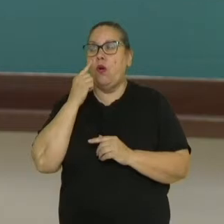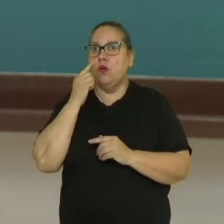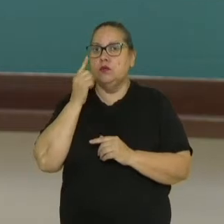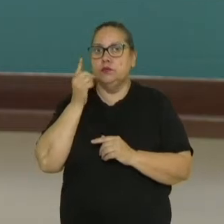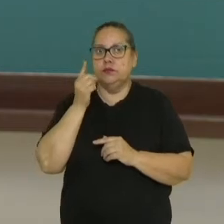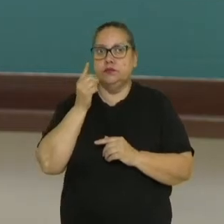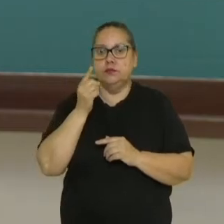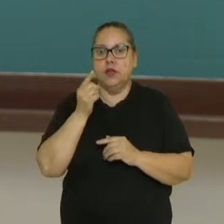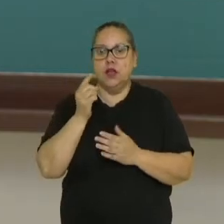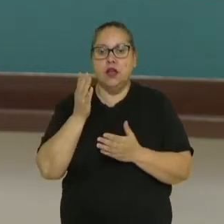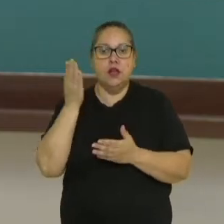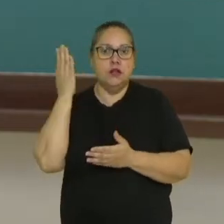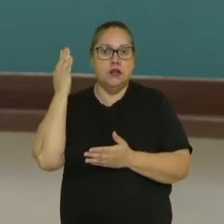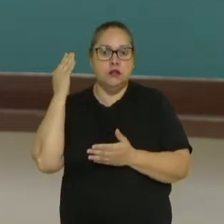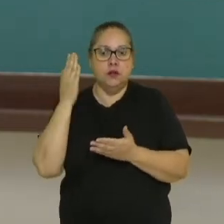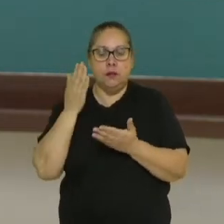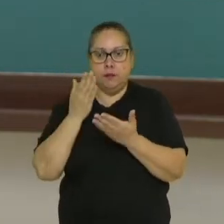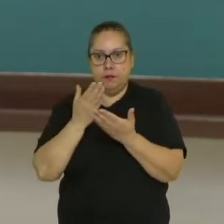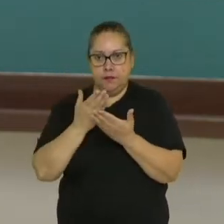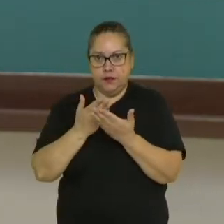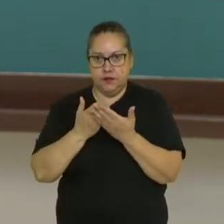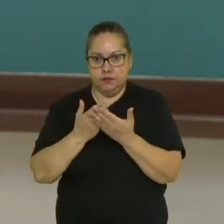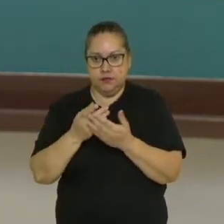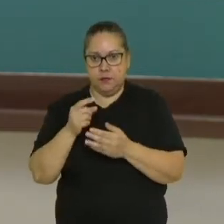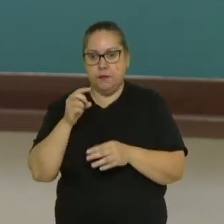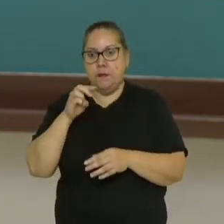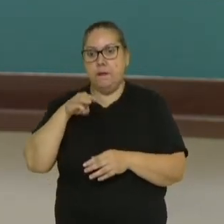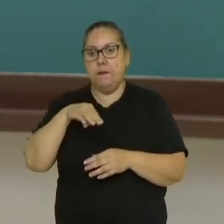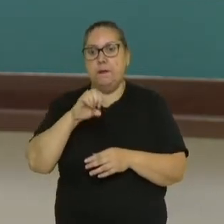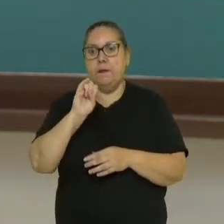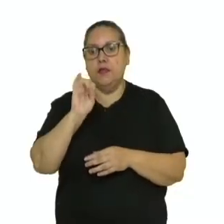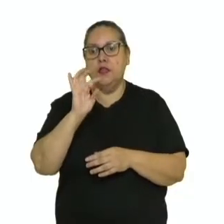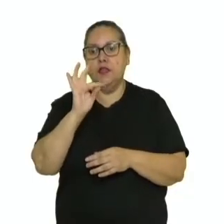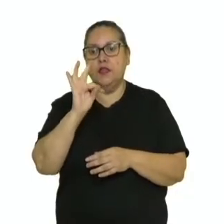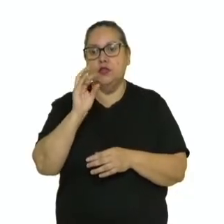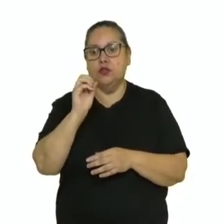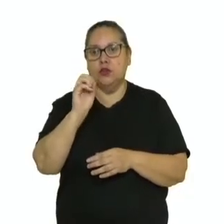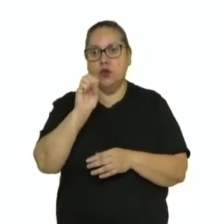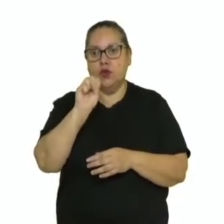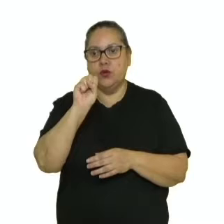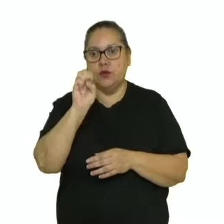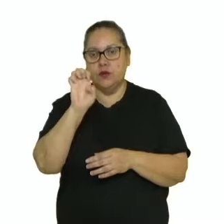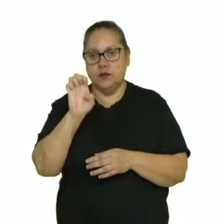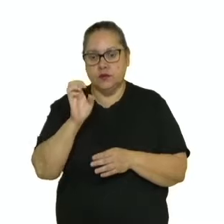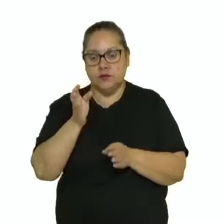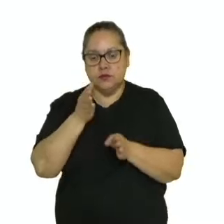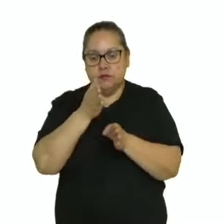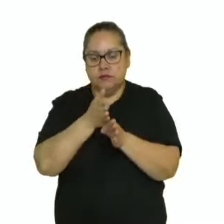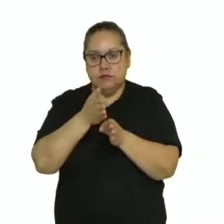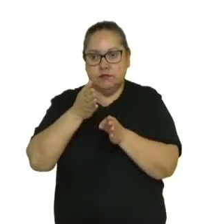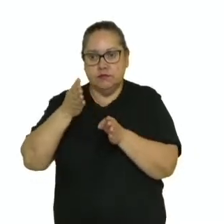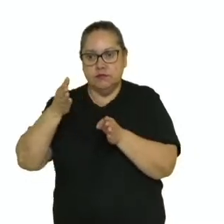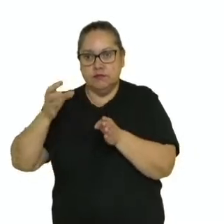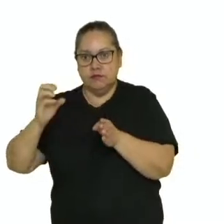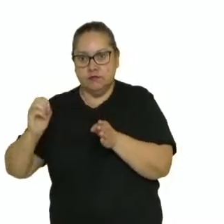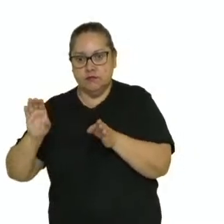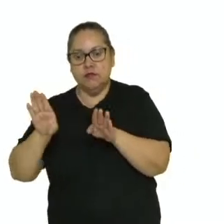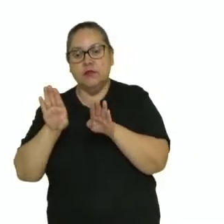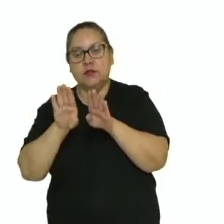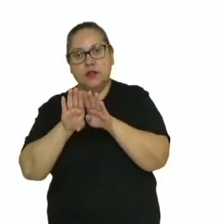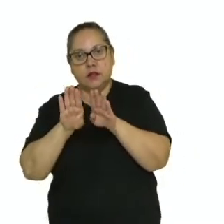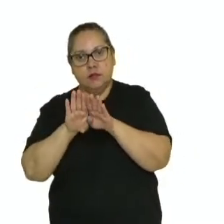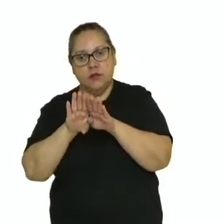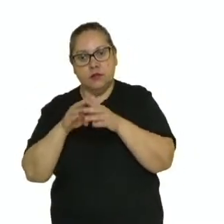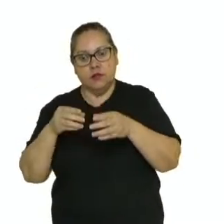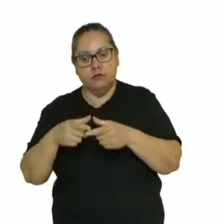nós vimos na aula passada sobre a mitose, então vamos relembrar. O que é a mitose? É um processo de divisão celular também, mas ela está relacionada